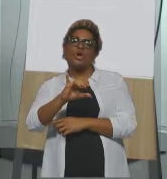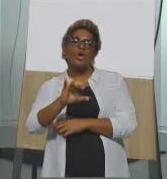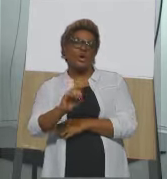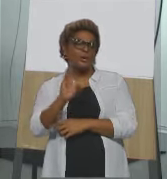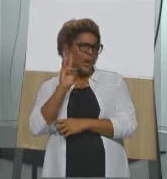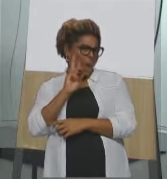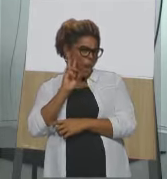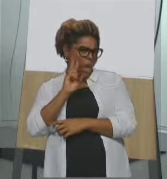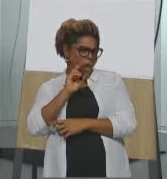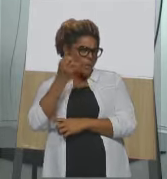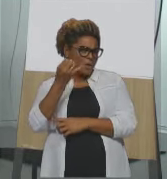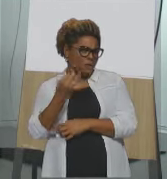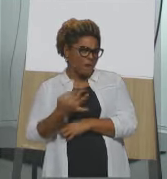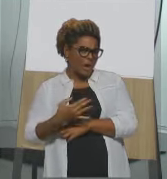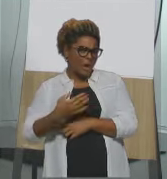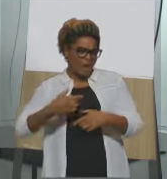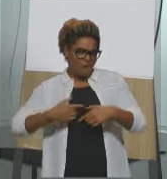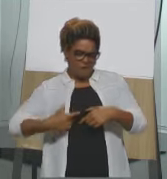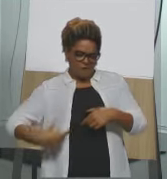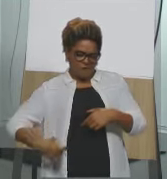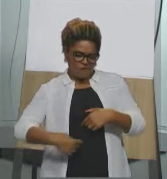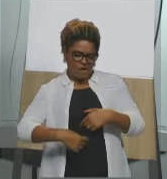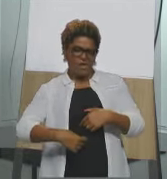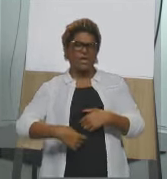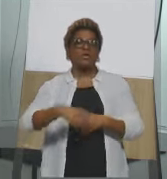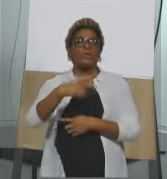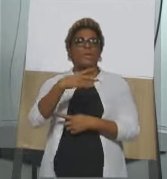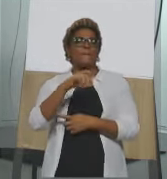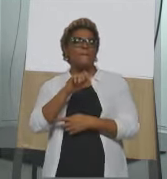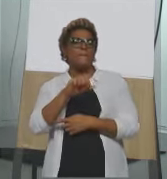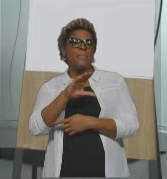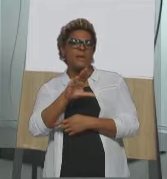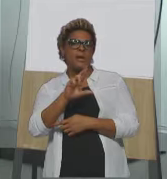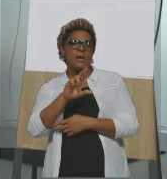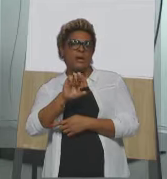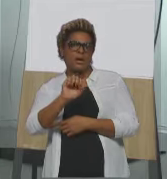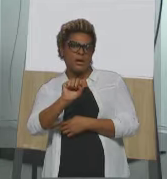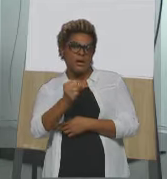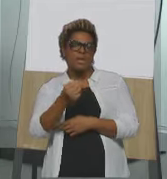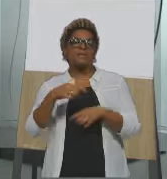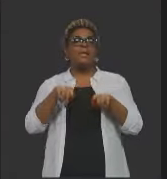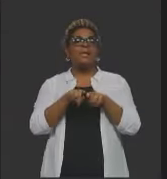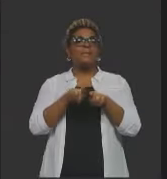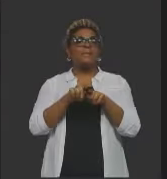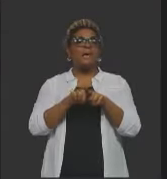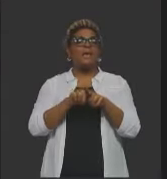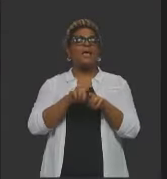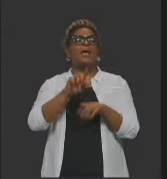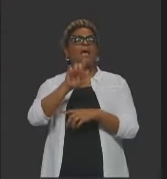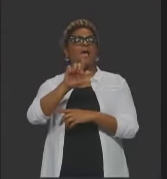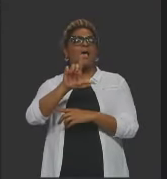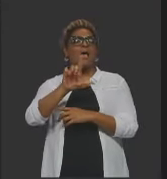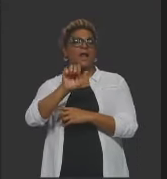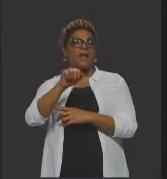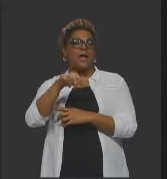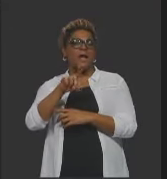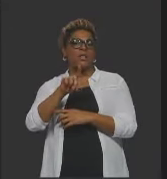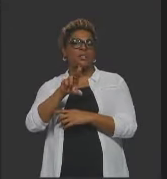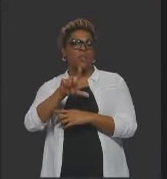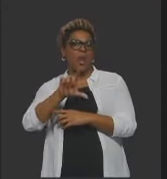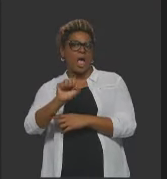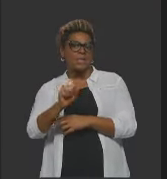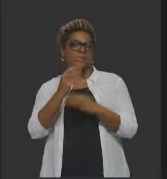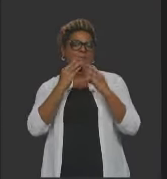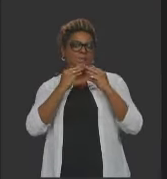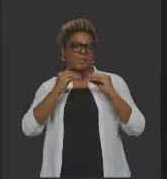que é o fígado, que é o pâncreas, que são as glândulas salivares. A terceira questão traz para nós o seguinte: